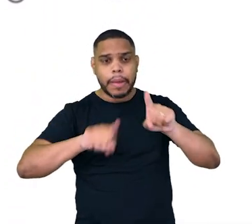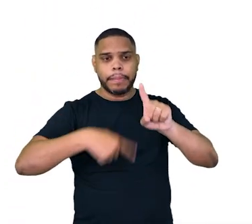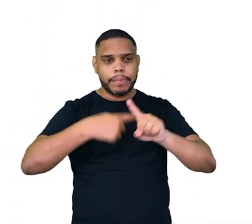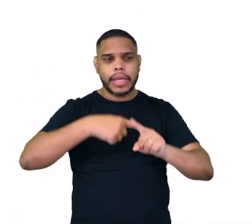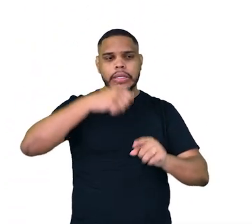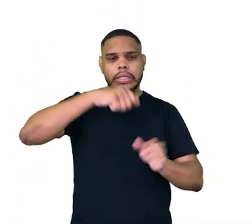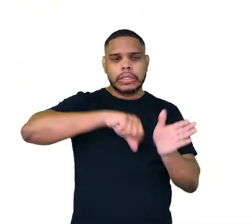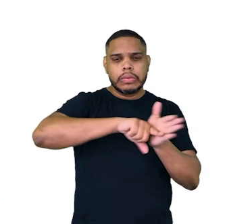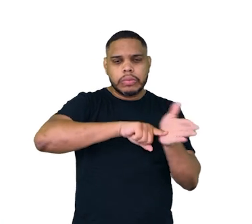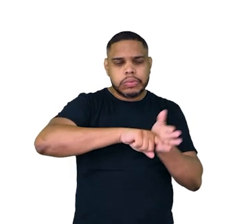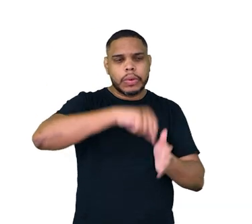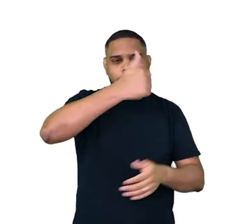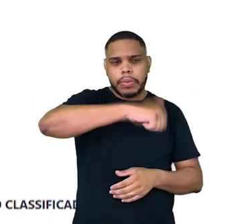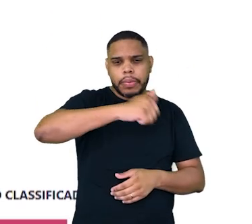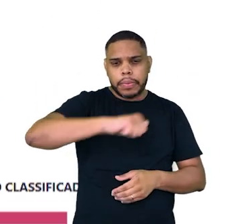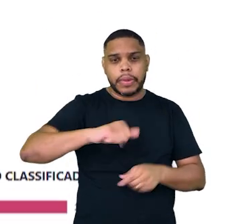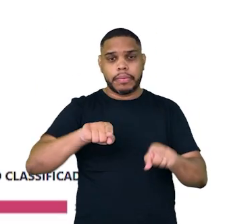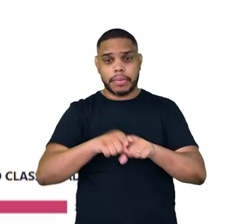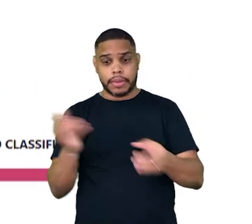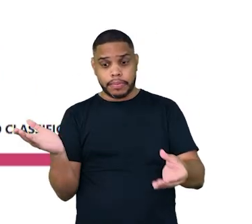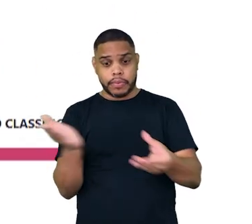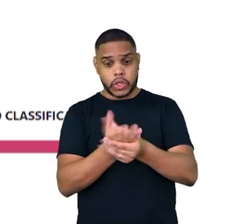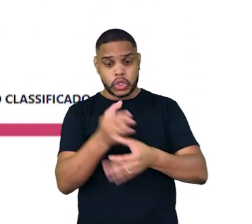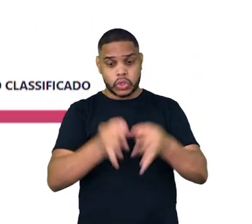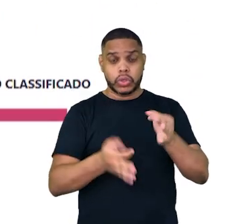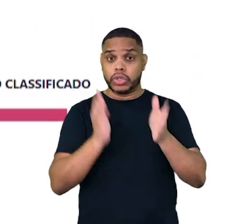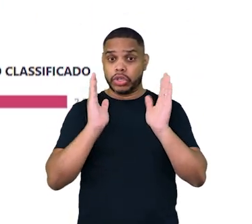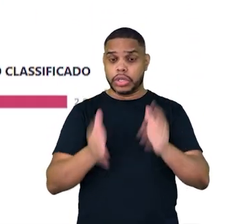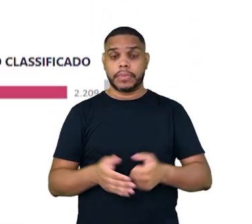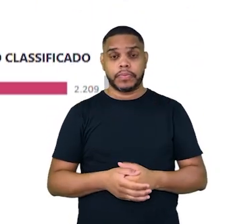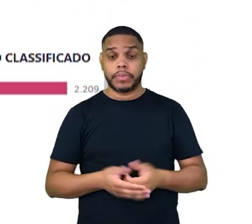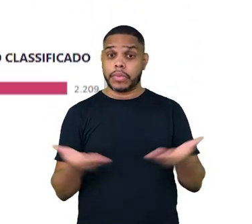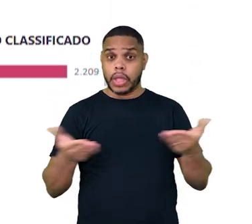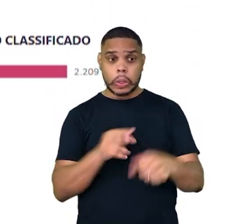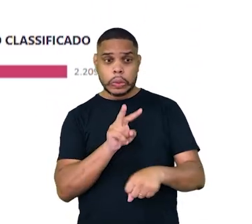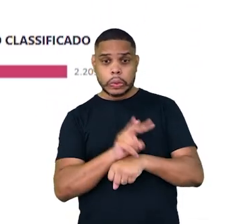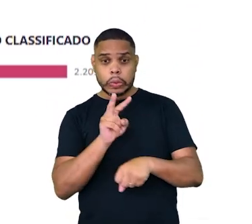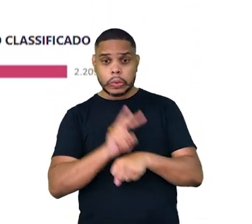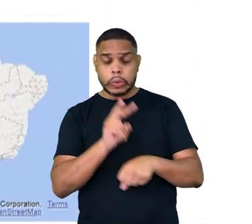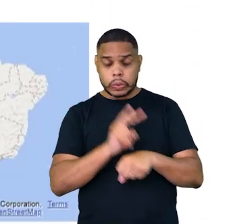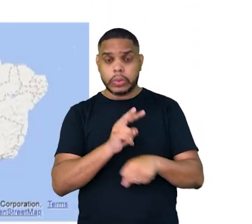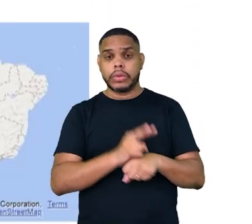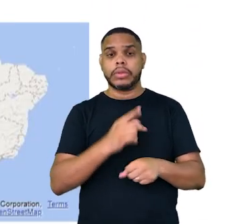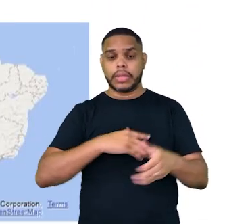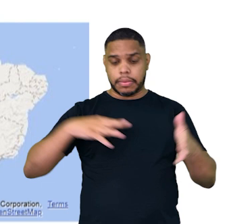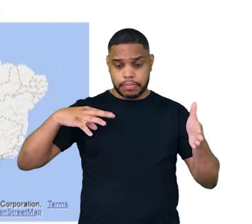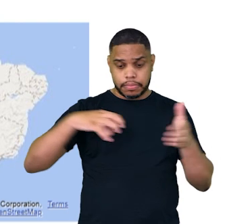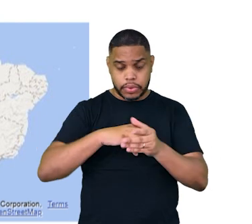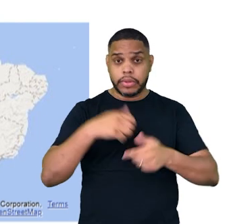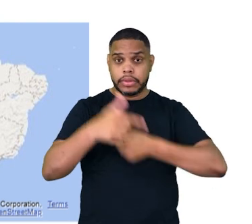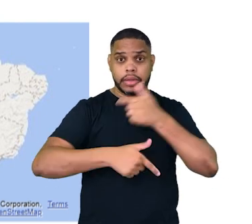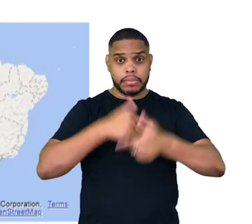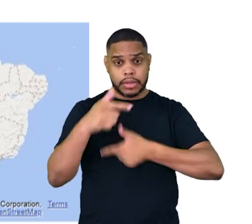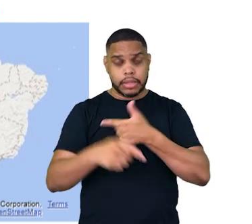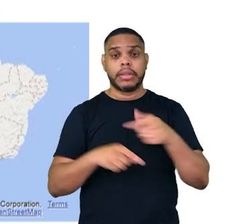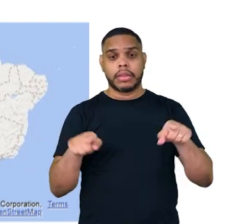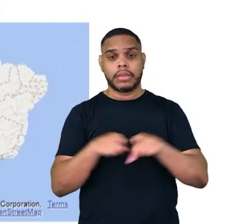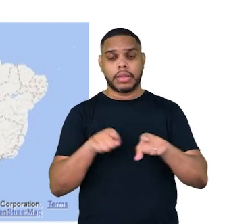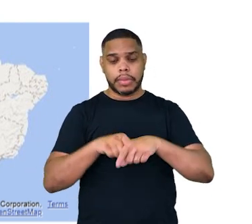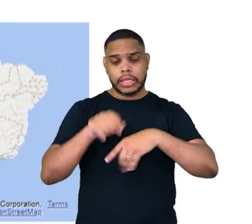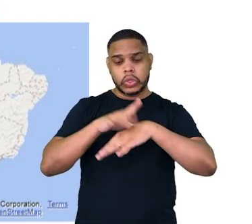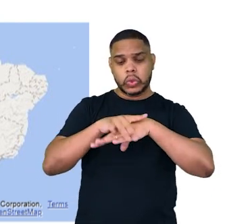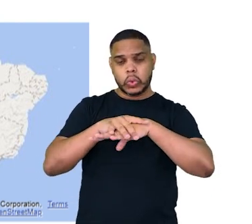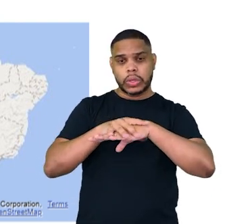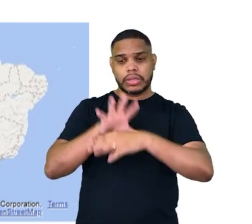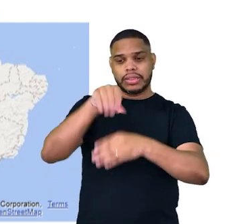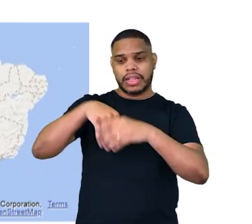de petições iniciais e de processos julgados. Agora, o monitoramento engloba casos de acidentes de trabalho e de